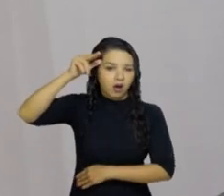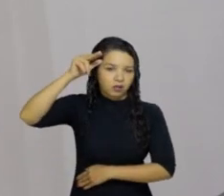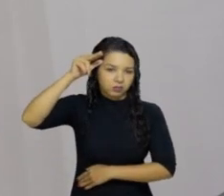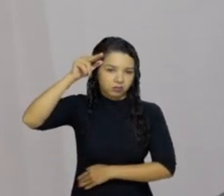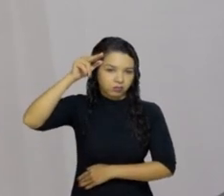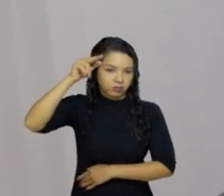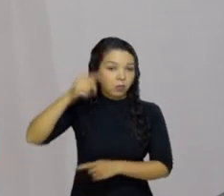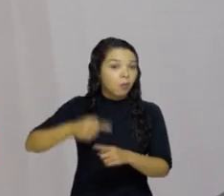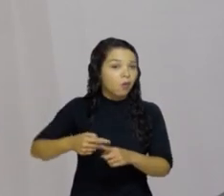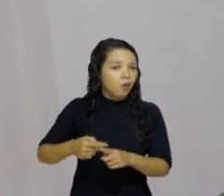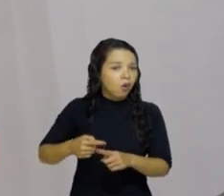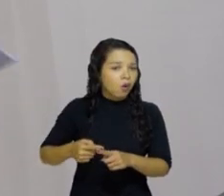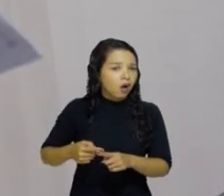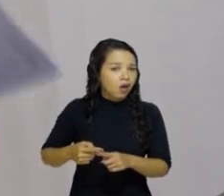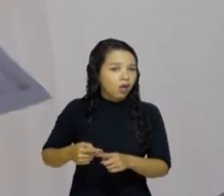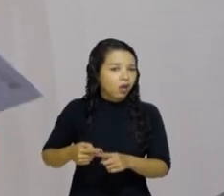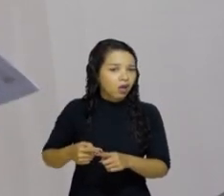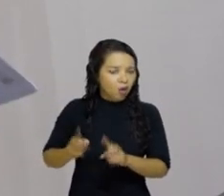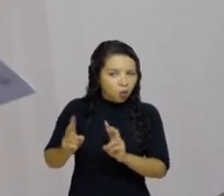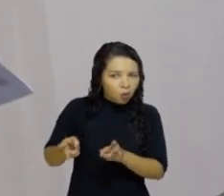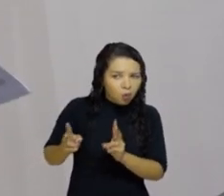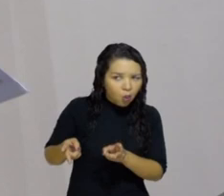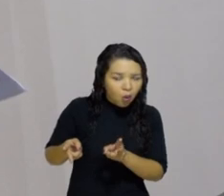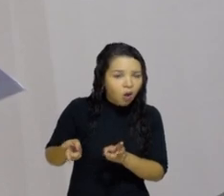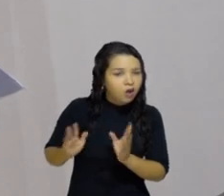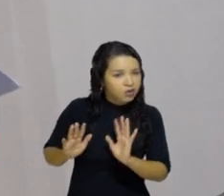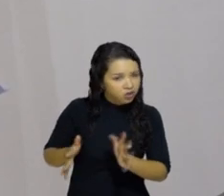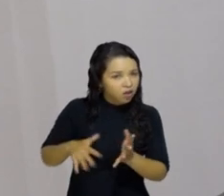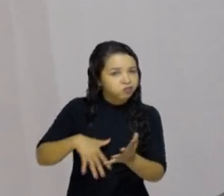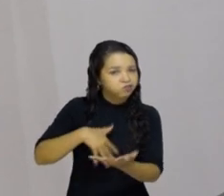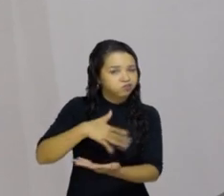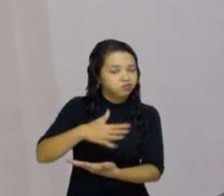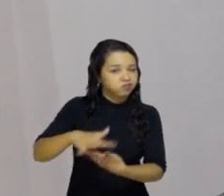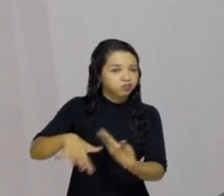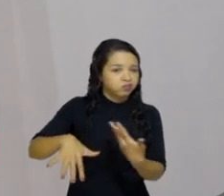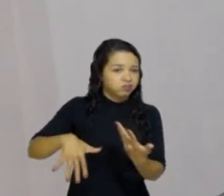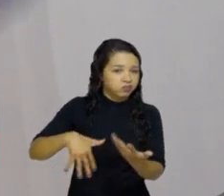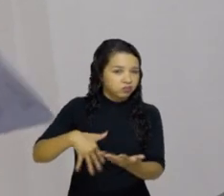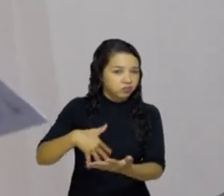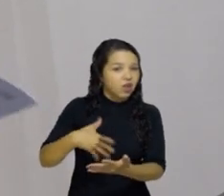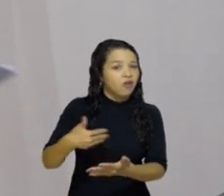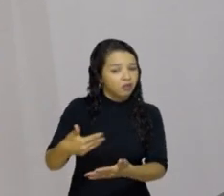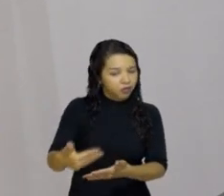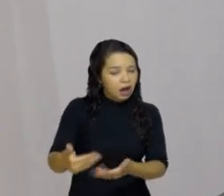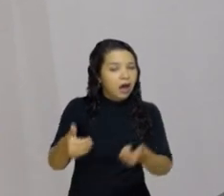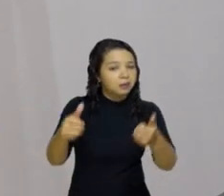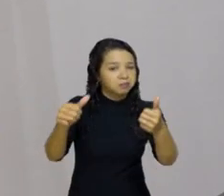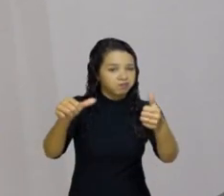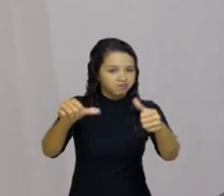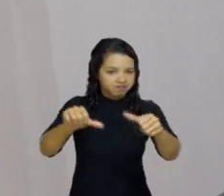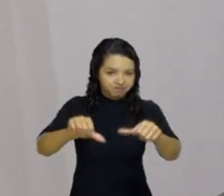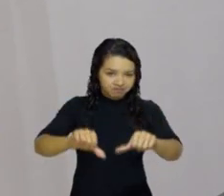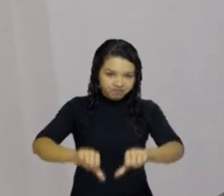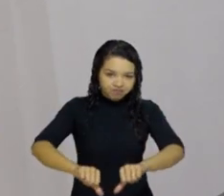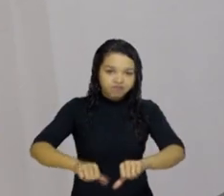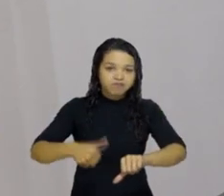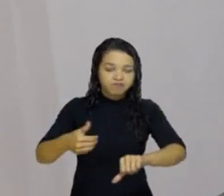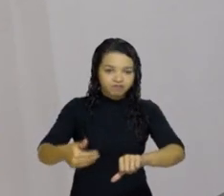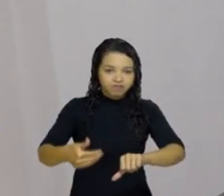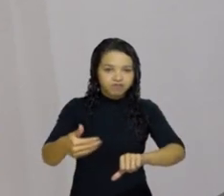porque da maneira que está, já está um caos. E com certeza vai piorar muito mais ainda a